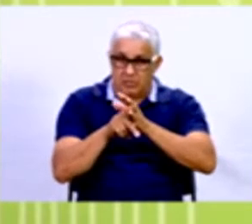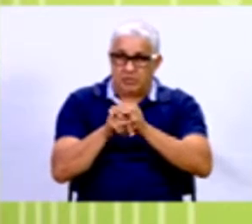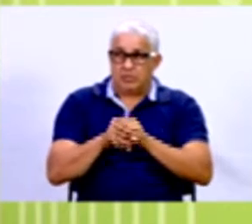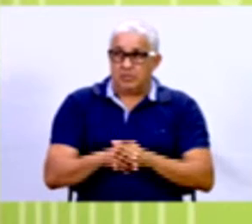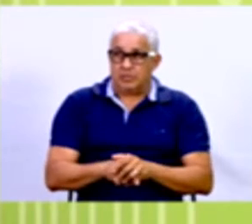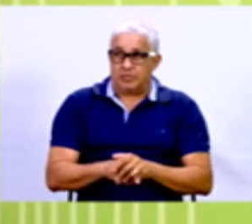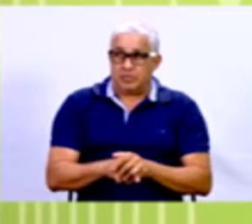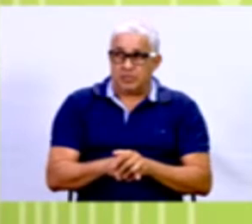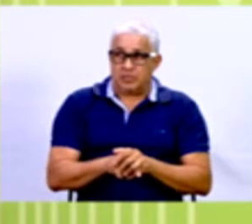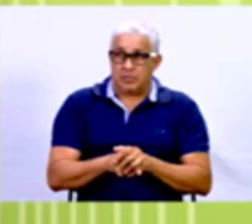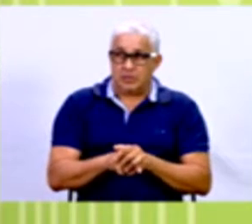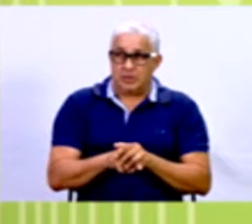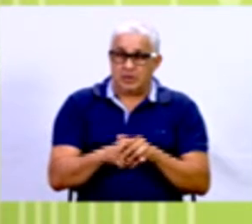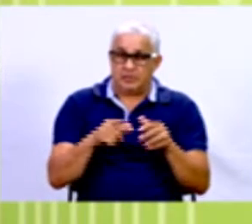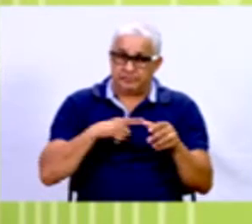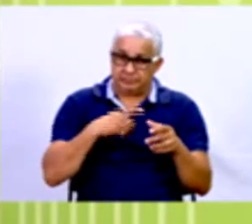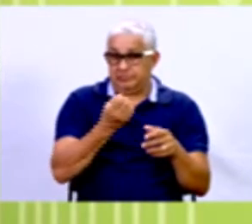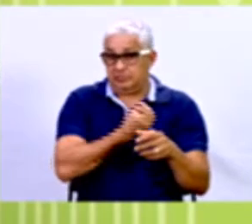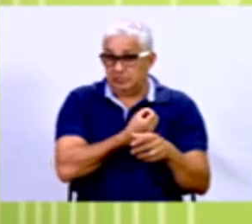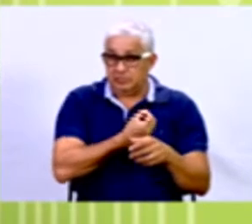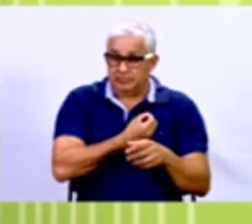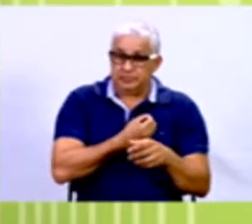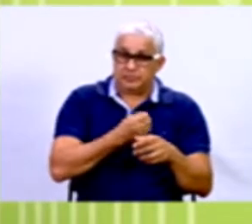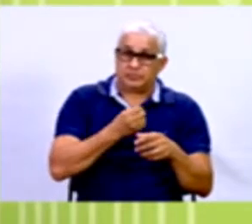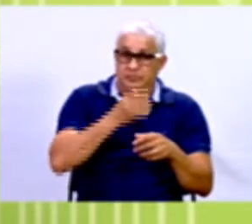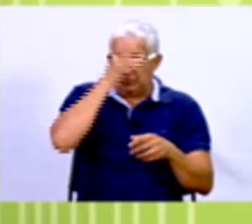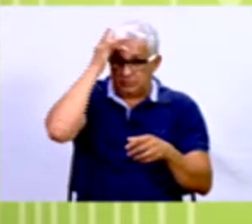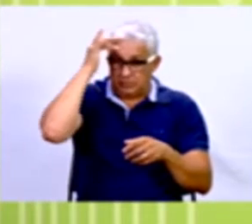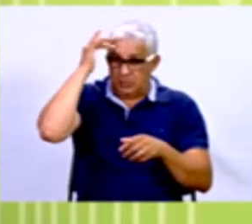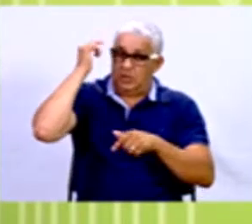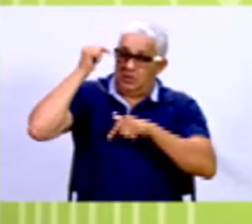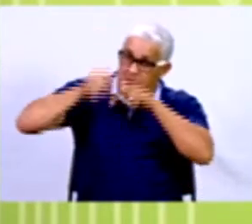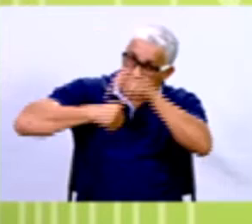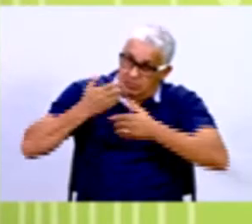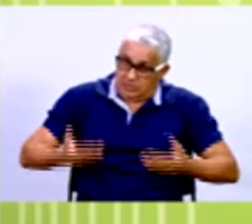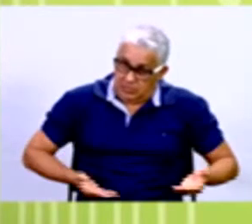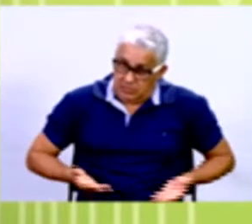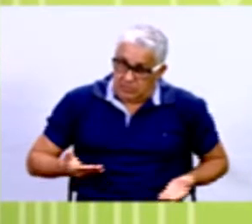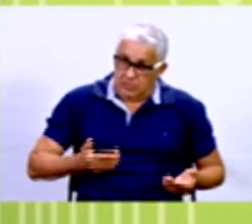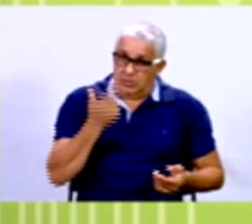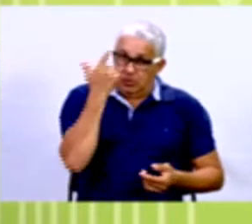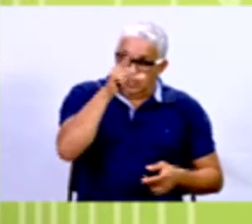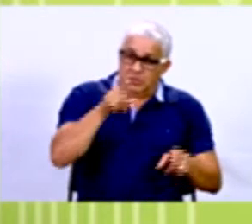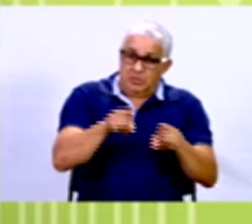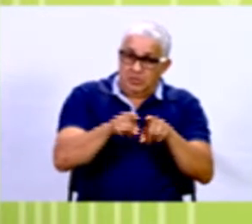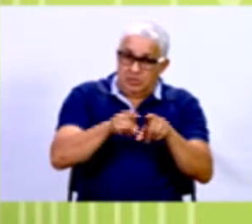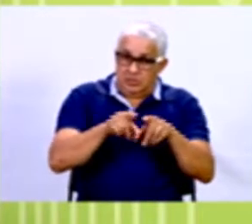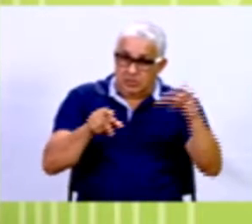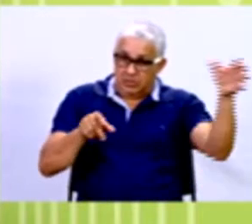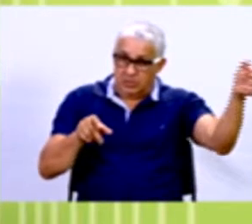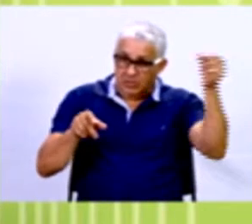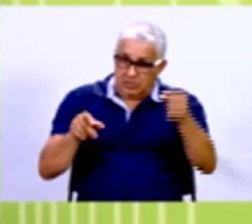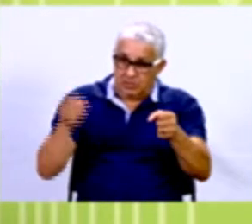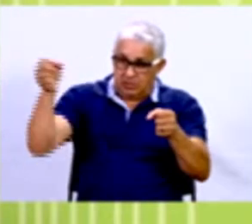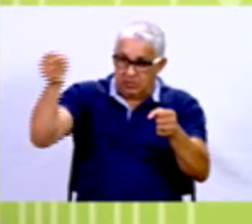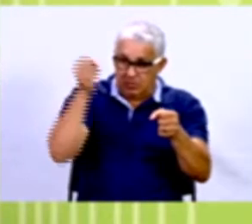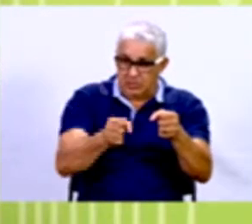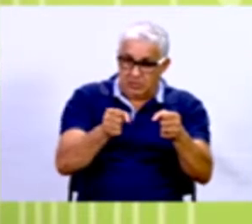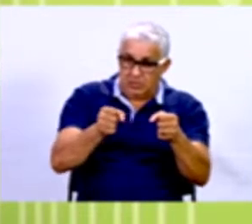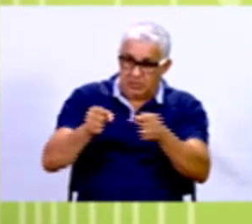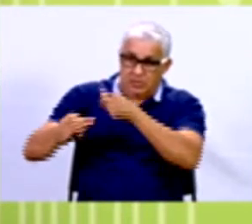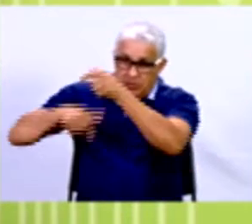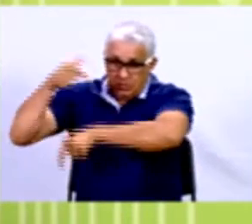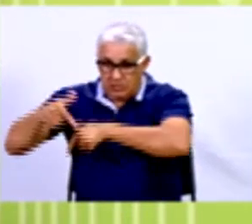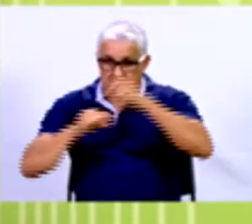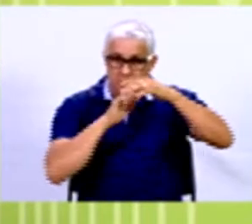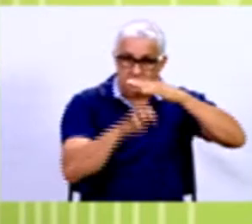Uma proporção, que seria de empregados, e outra proporção representantes do empregador. O